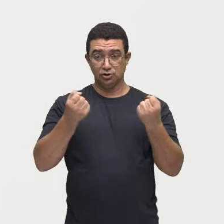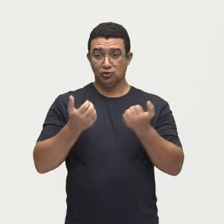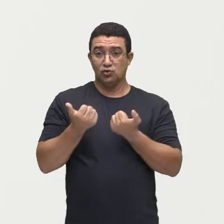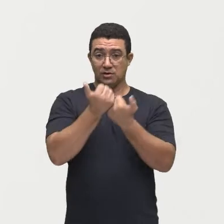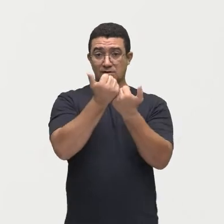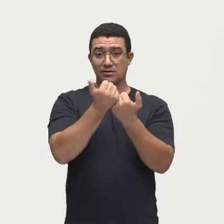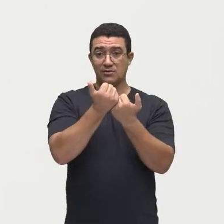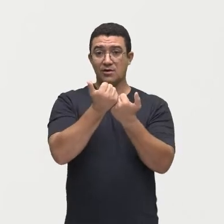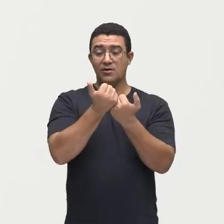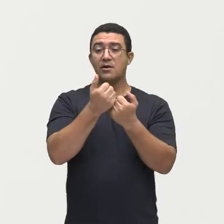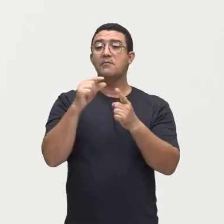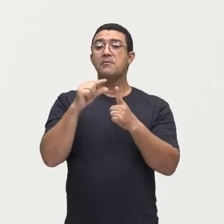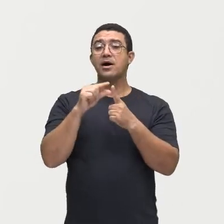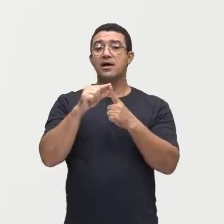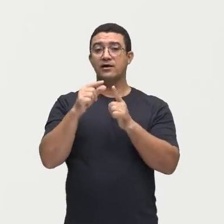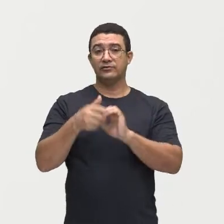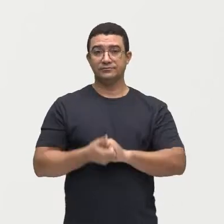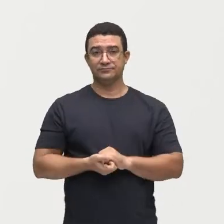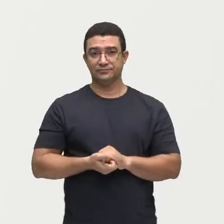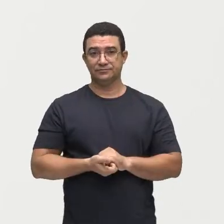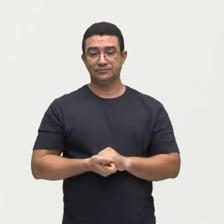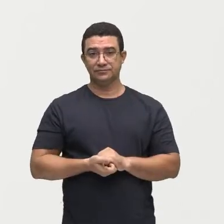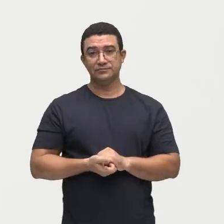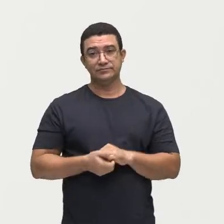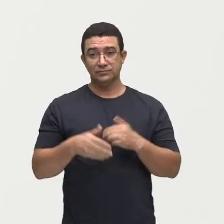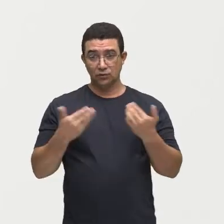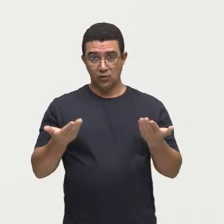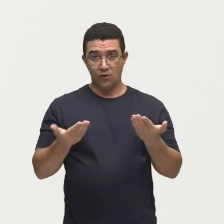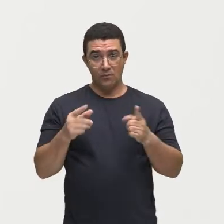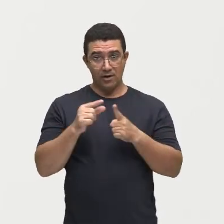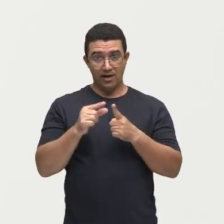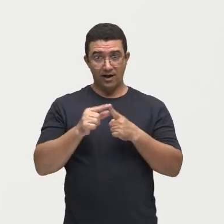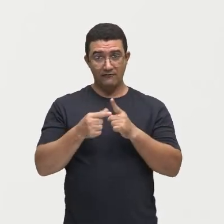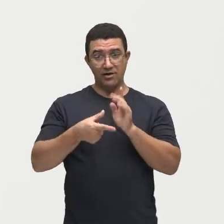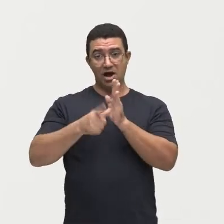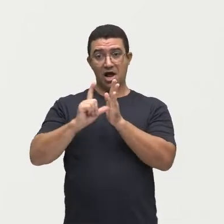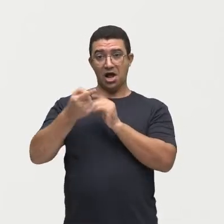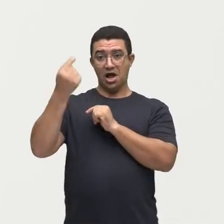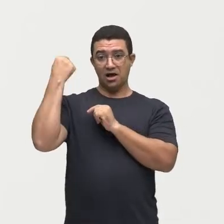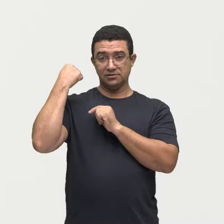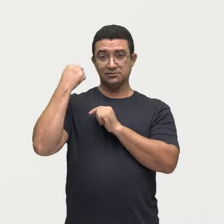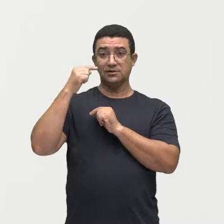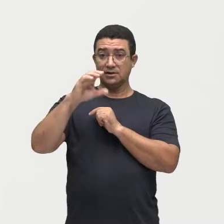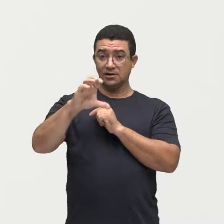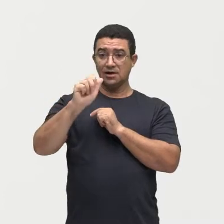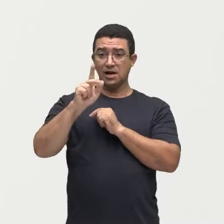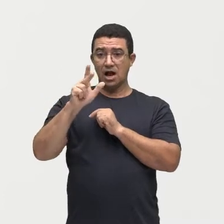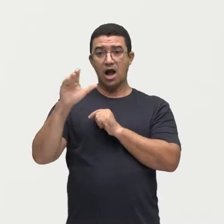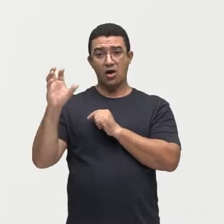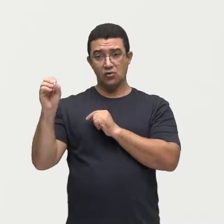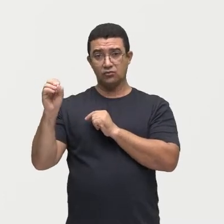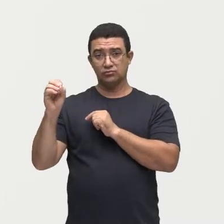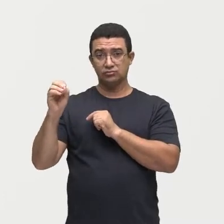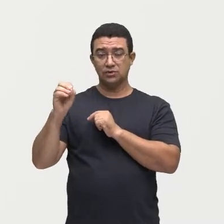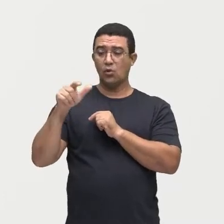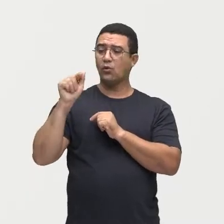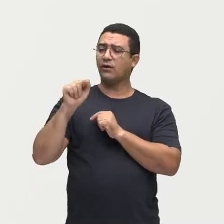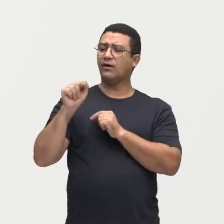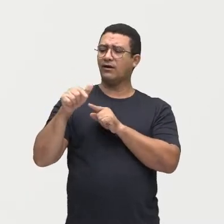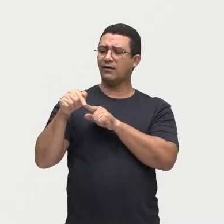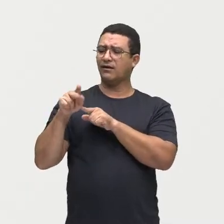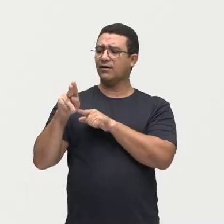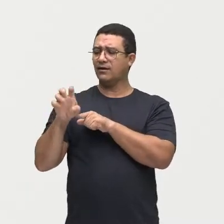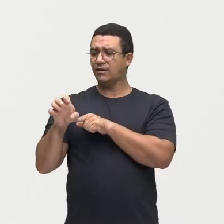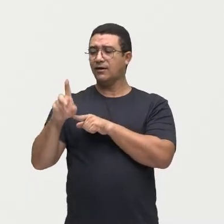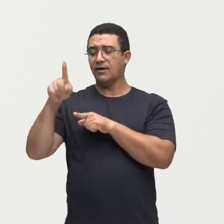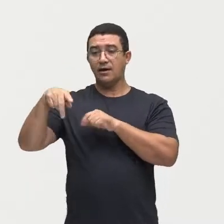termo? Nesse termo anterior. Qual é o termo anterior? É carro. Então, o que